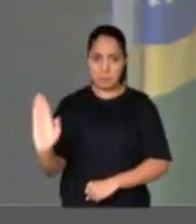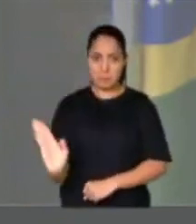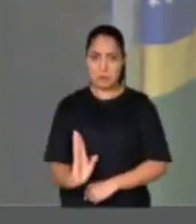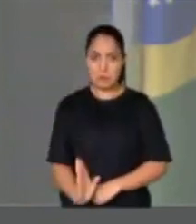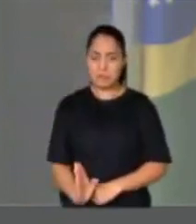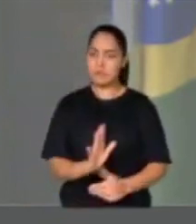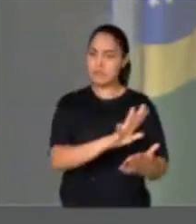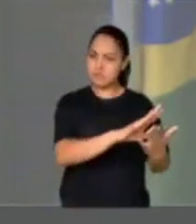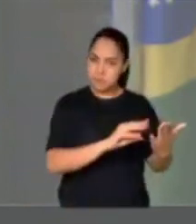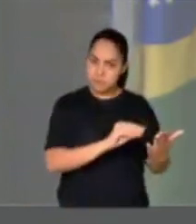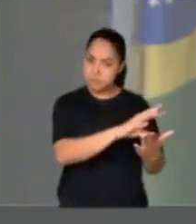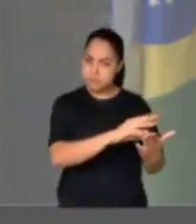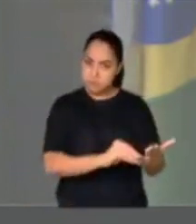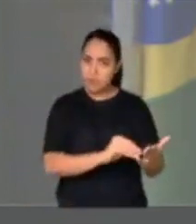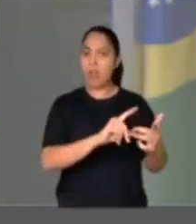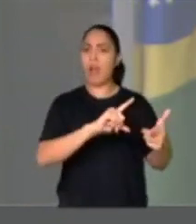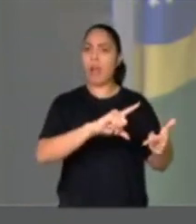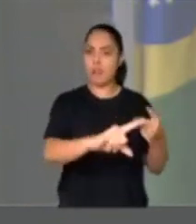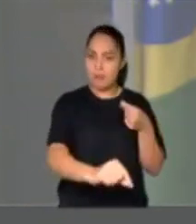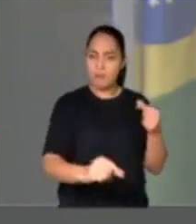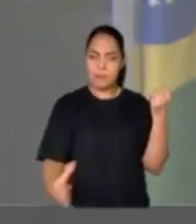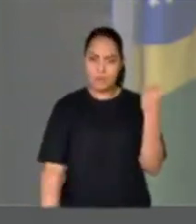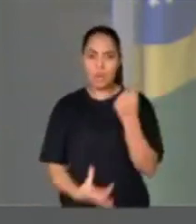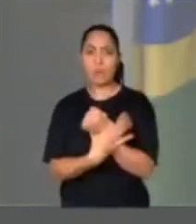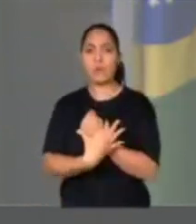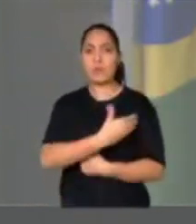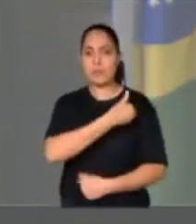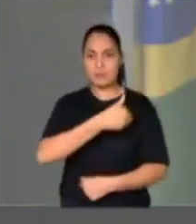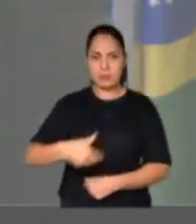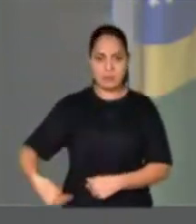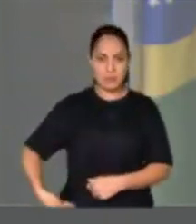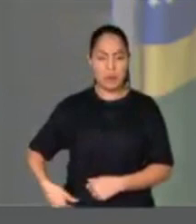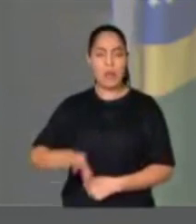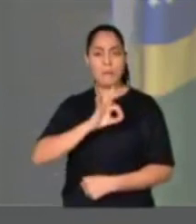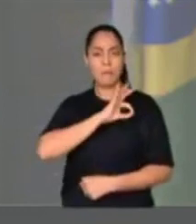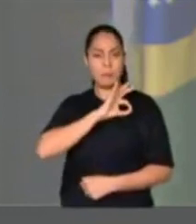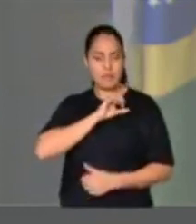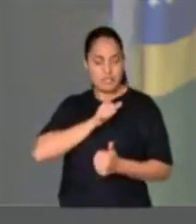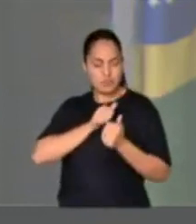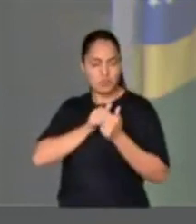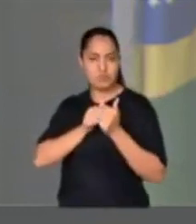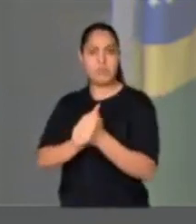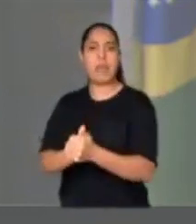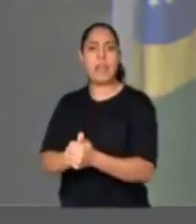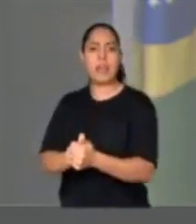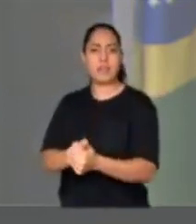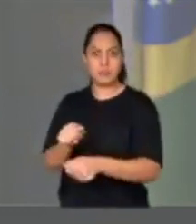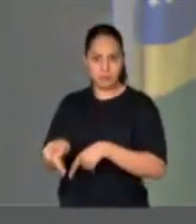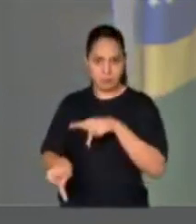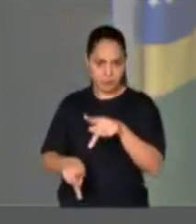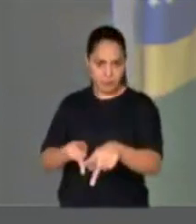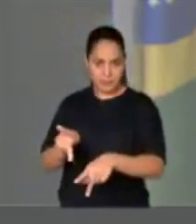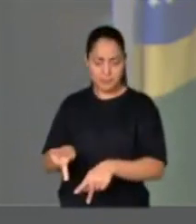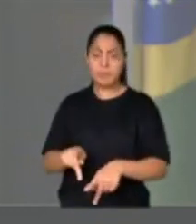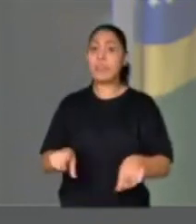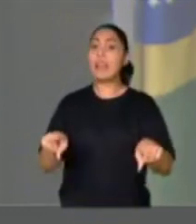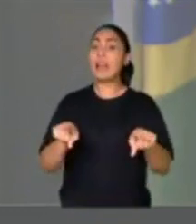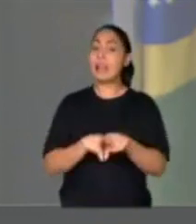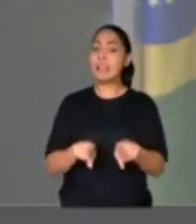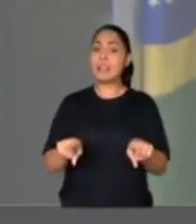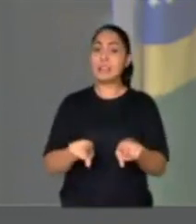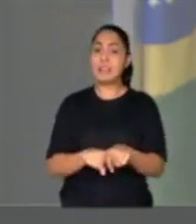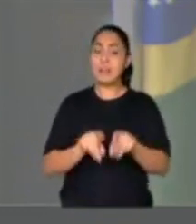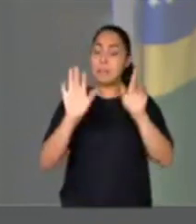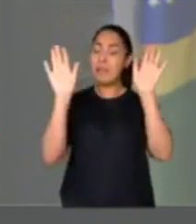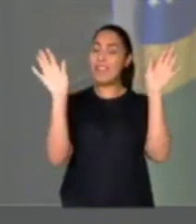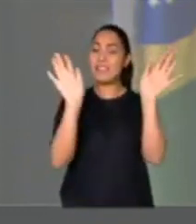este modelo japonês de segurança pública, da polícia próxima da população. E eu fico feliz também que